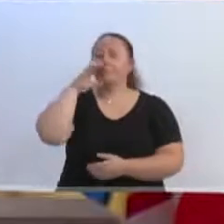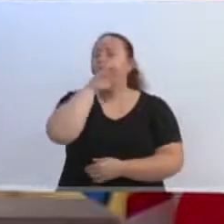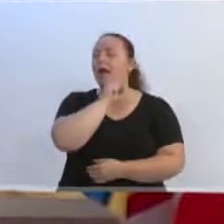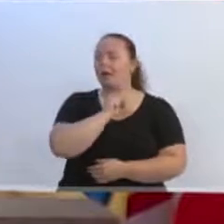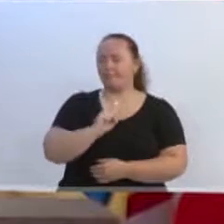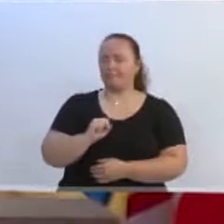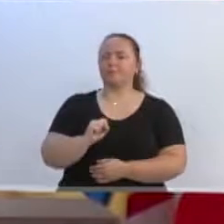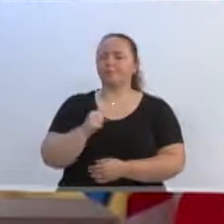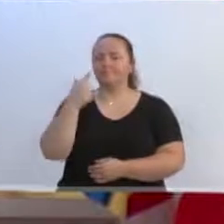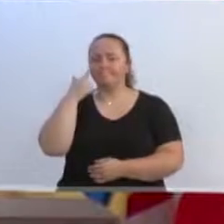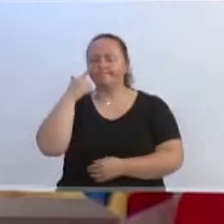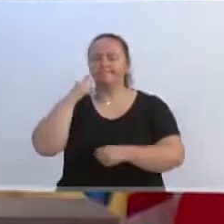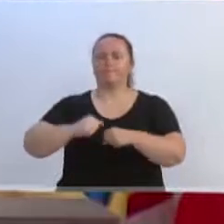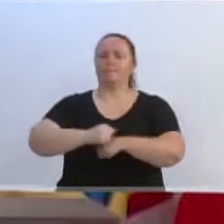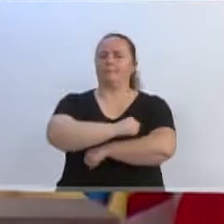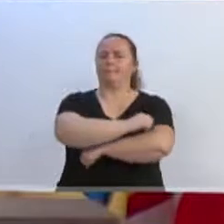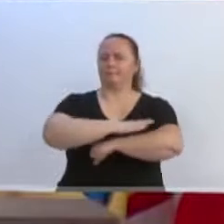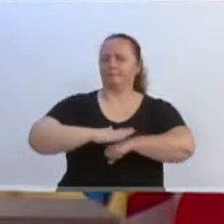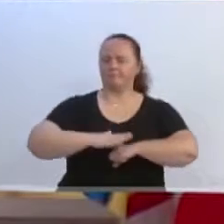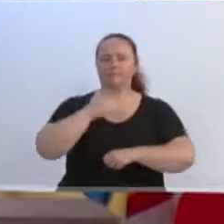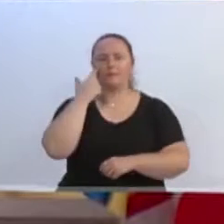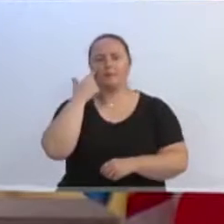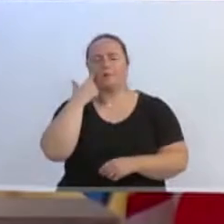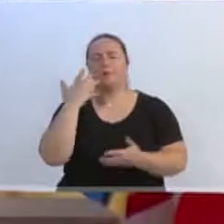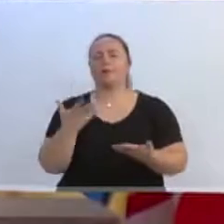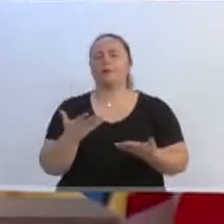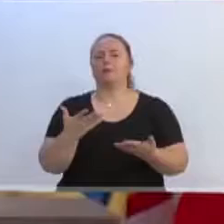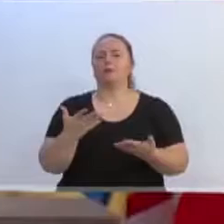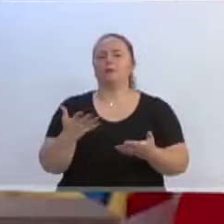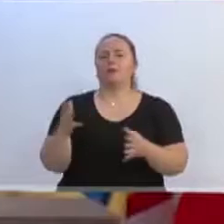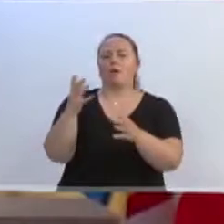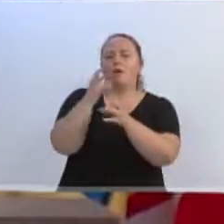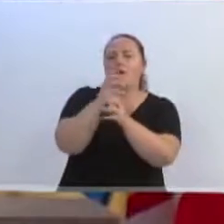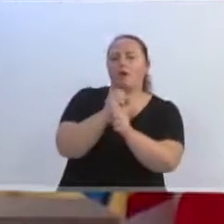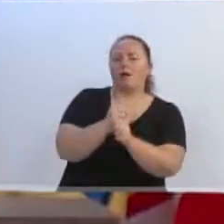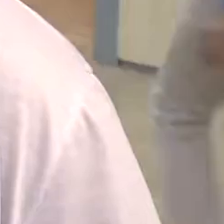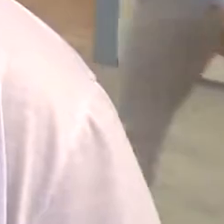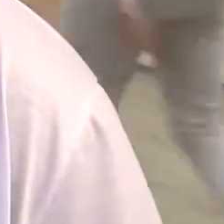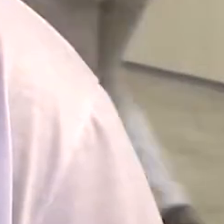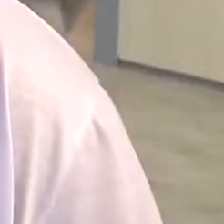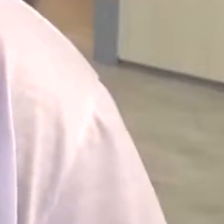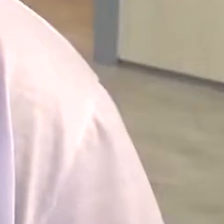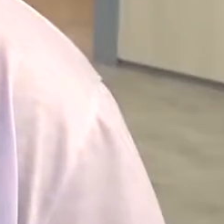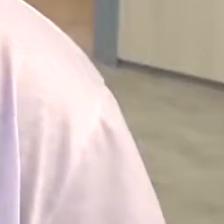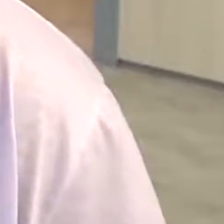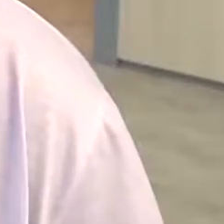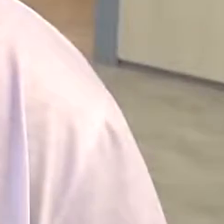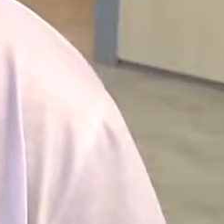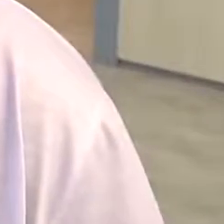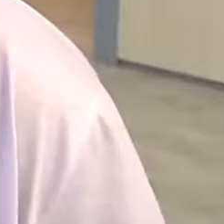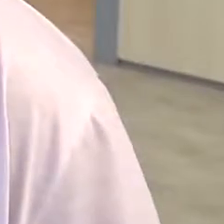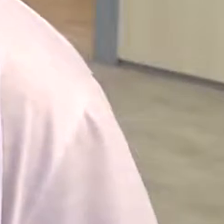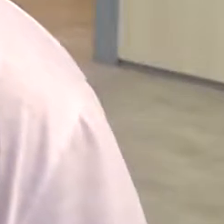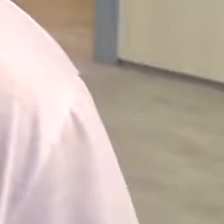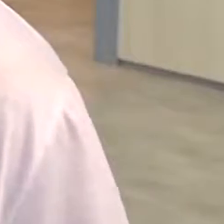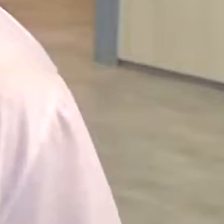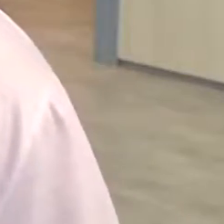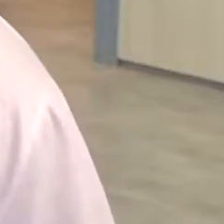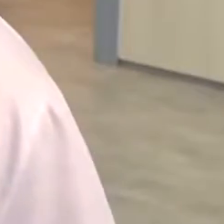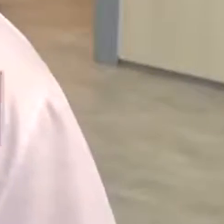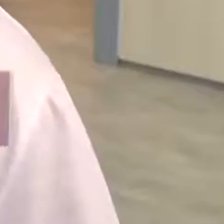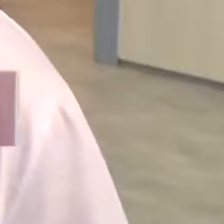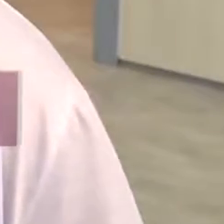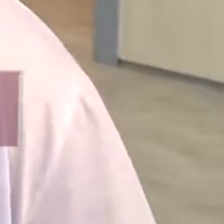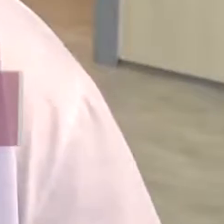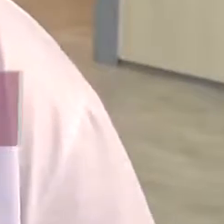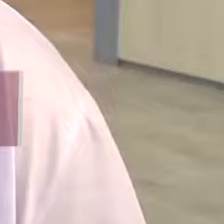ajuda a prevenir doenças relacionadas à medula espinhal e ao cérebro. Ao conversar com as pessoas me assustava um pouco, porque todo